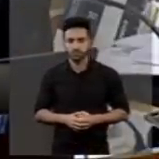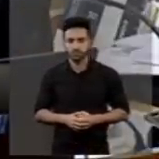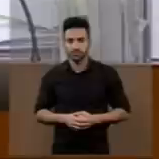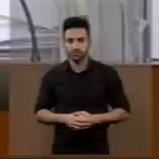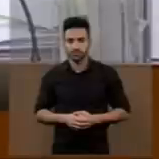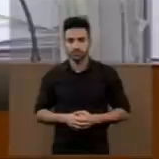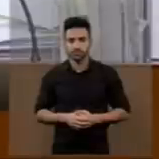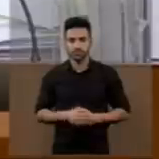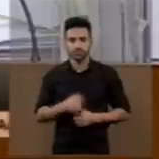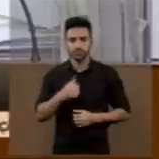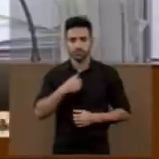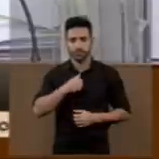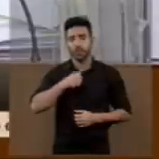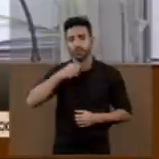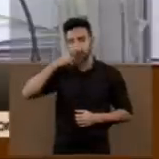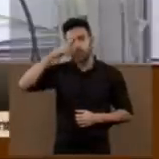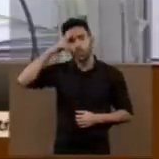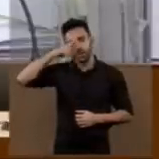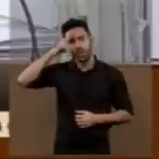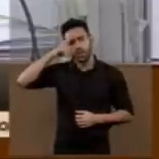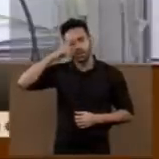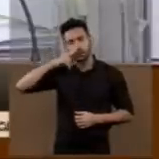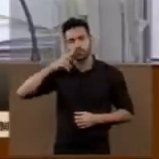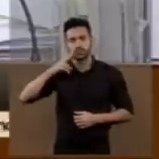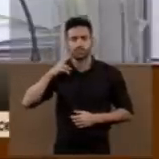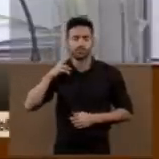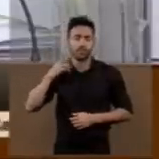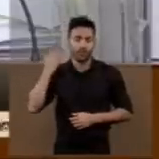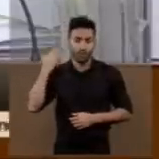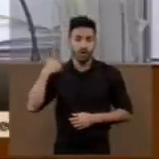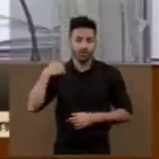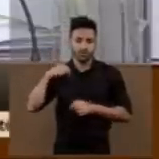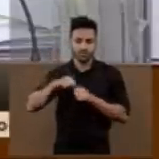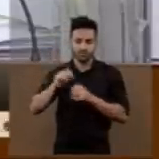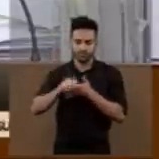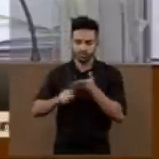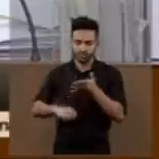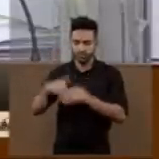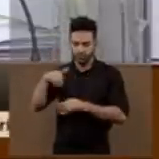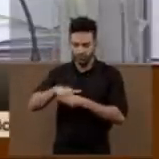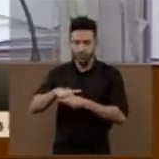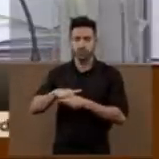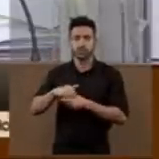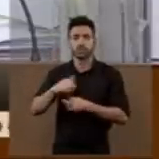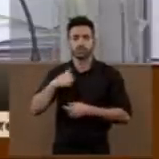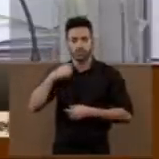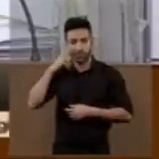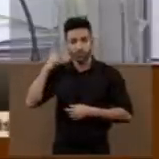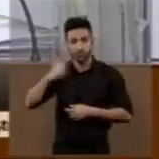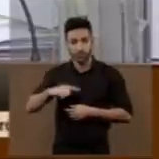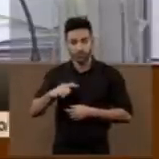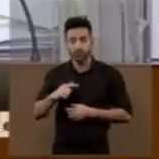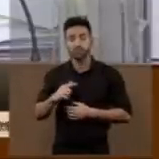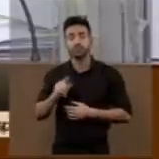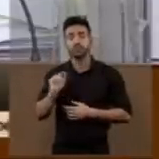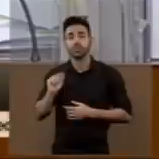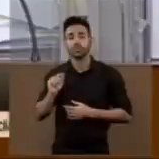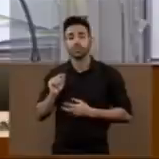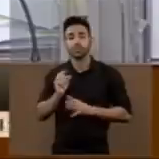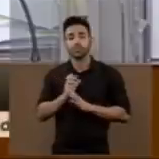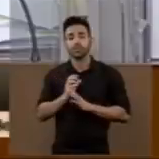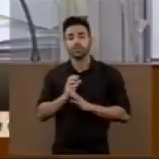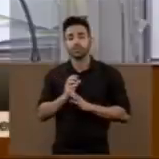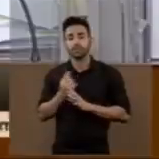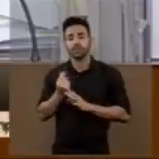Eu me lembro, ministro, e revi quando fiz o voto, já tem algum tempo, o montante no sentido de